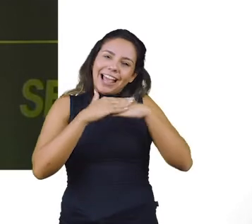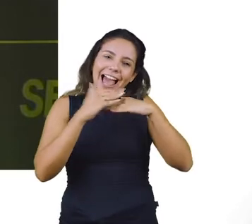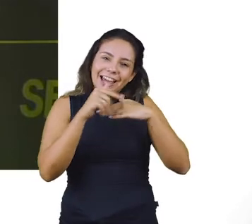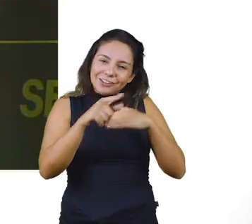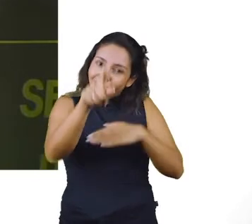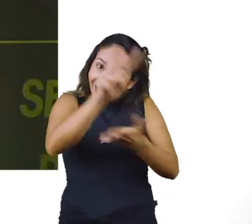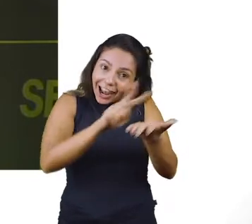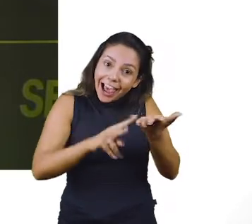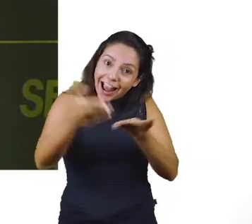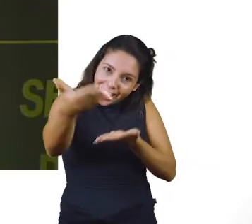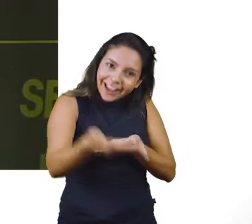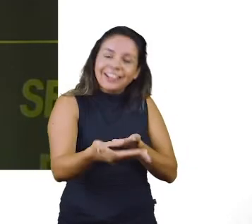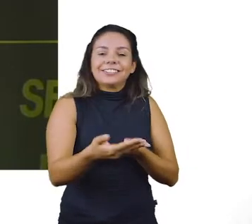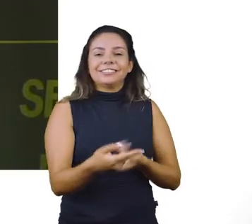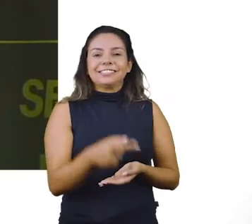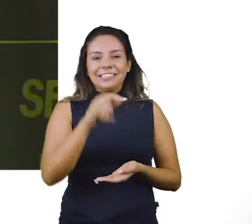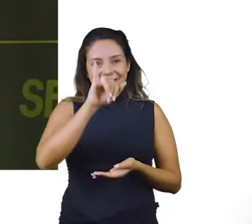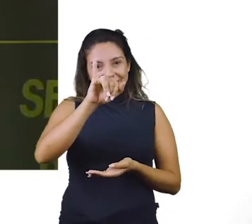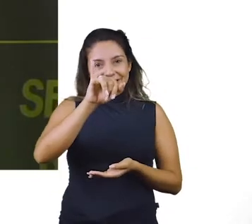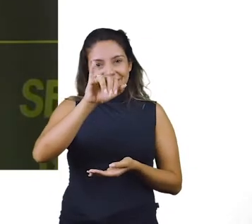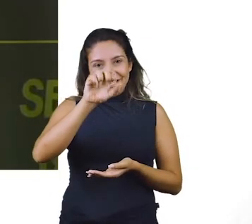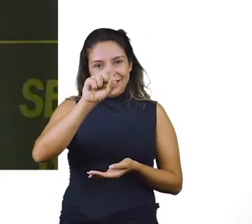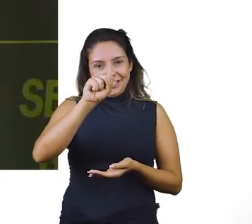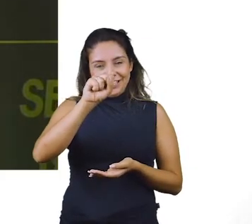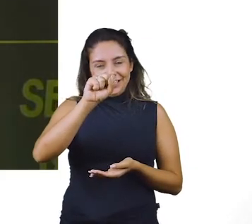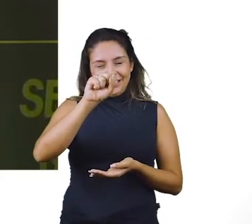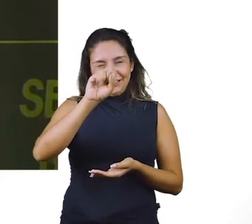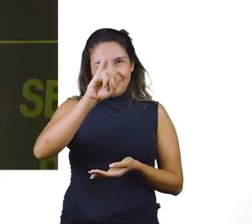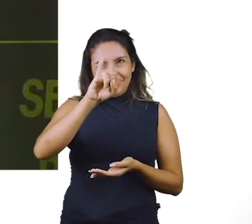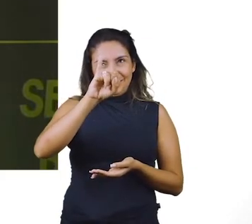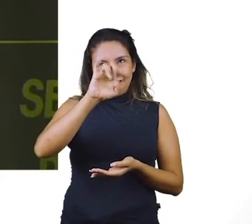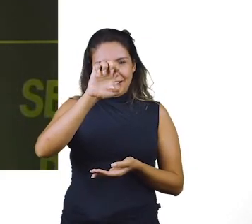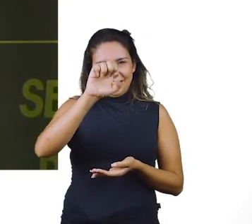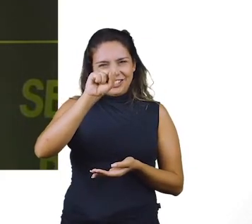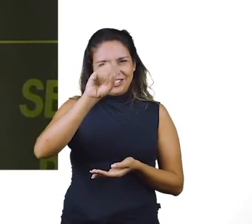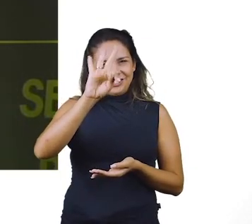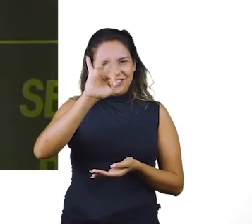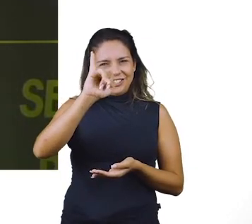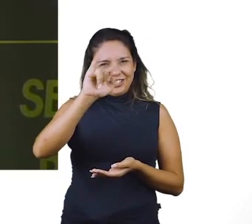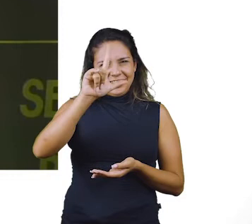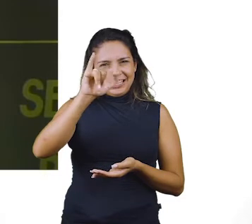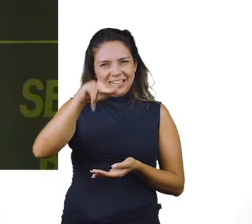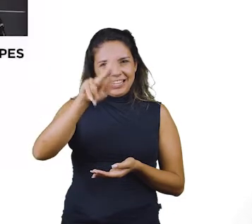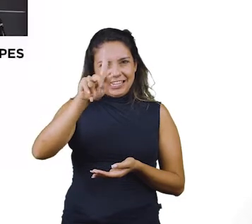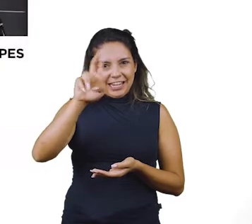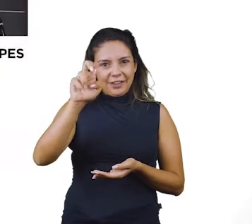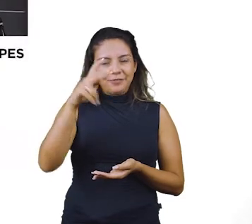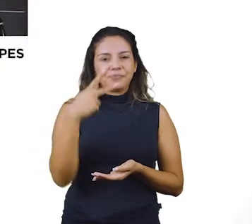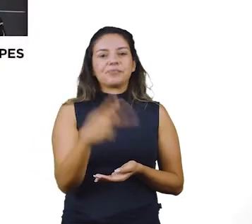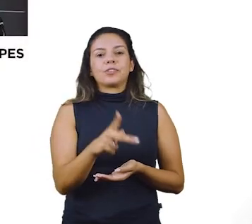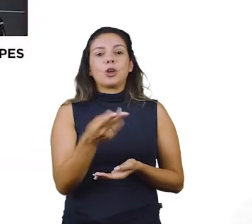ler. O Estilingue, História de um Menino. Ele foi editado pela editora da UFMG.